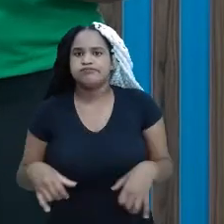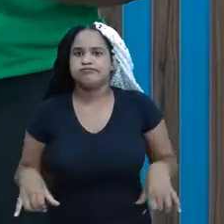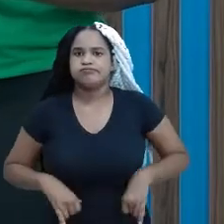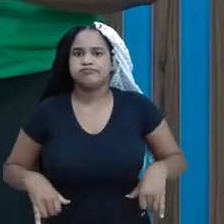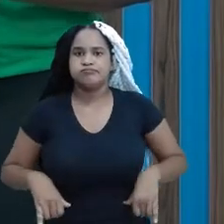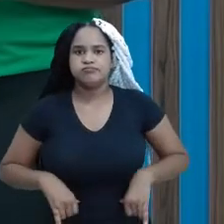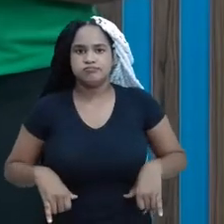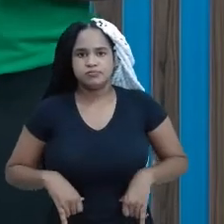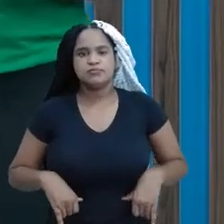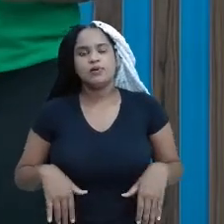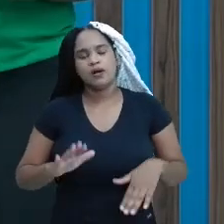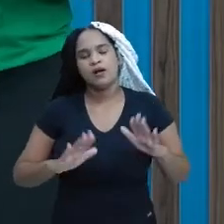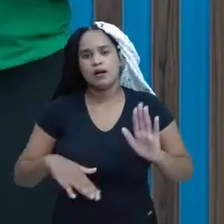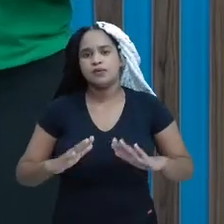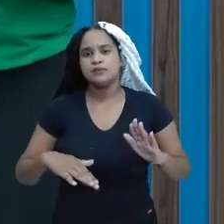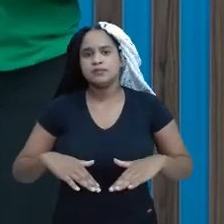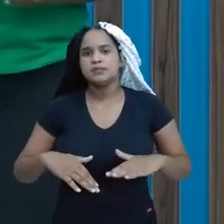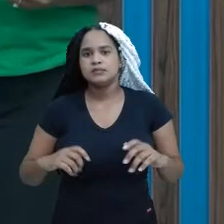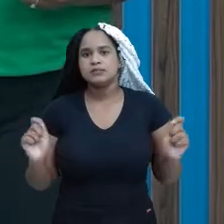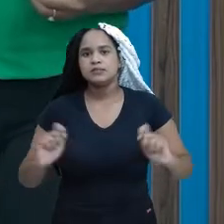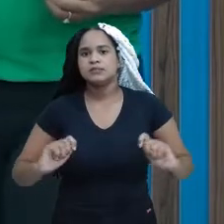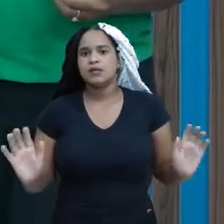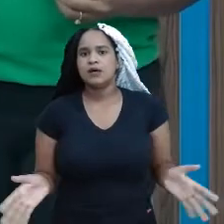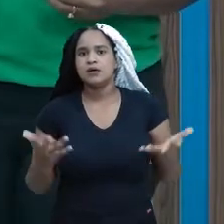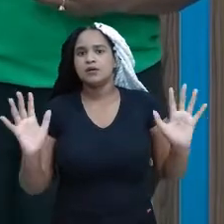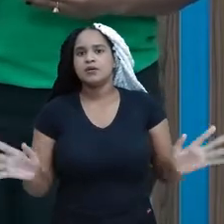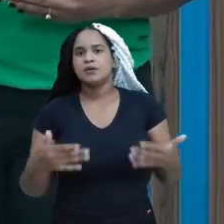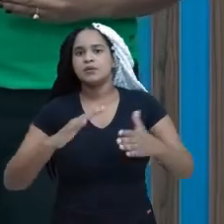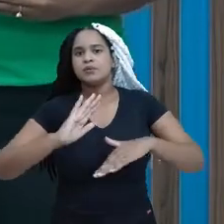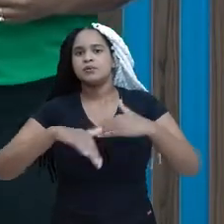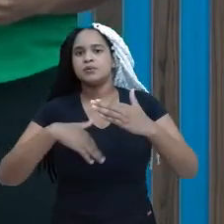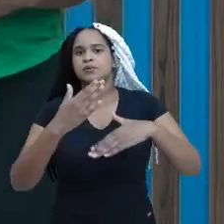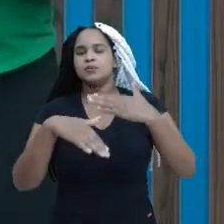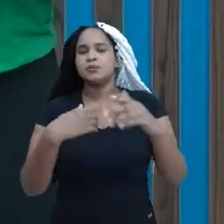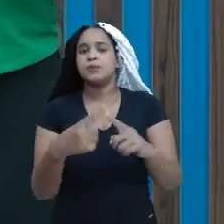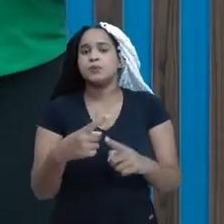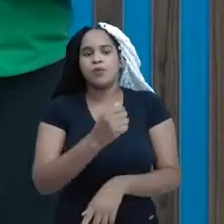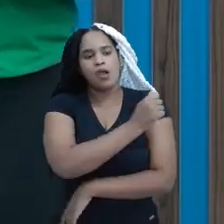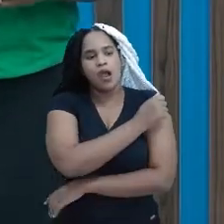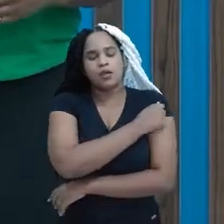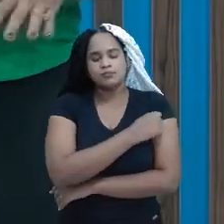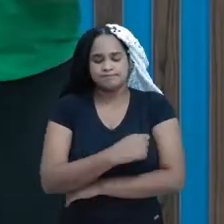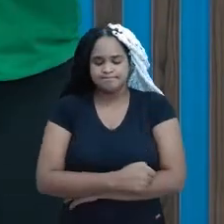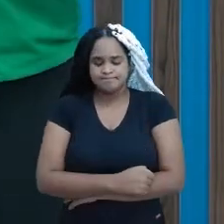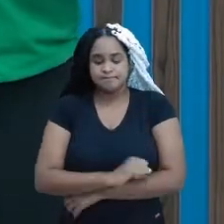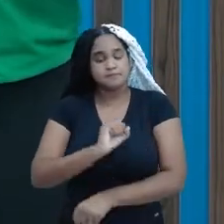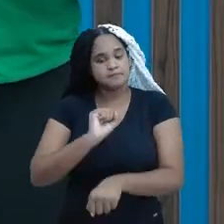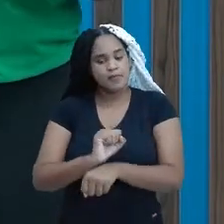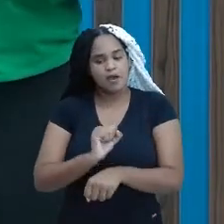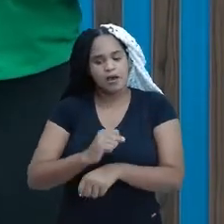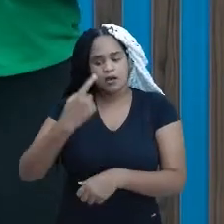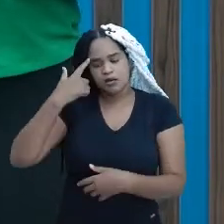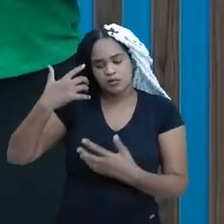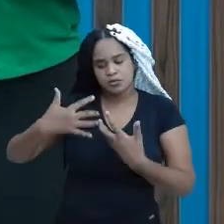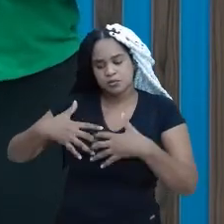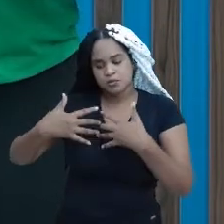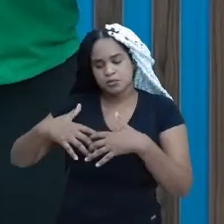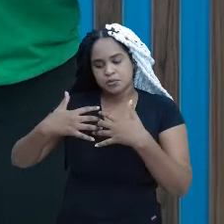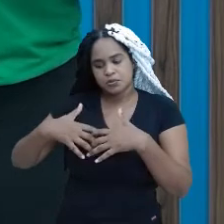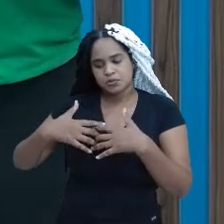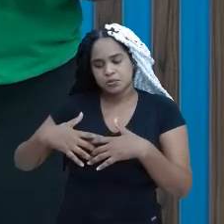vai trazer um crescimento para esse estudante, porque ele vai parar, ele vai analisar, ele